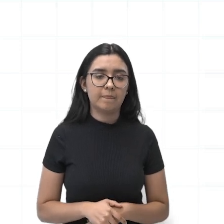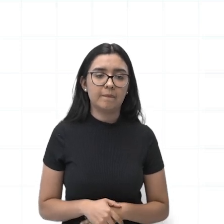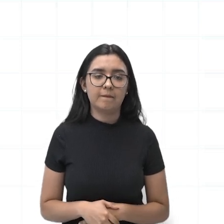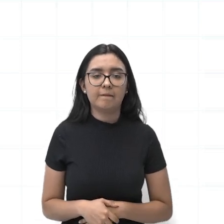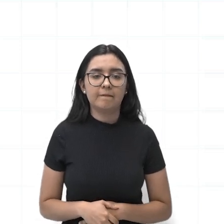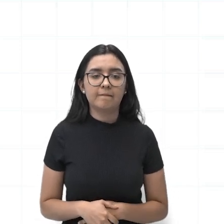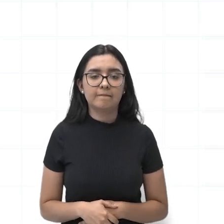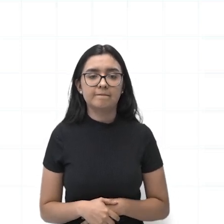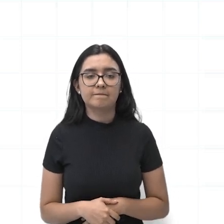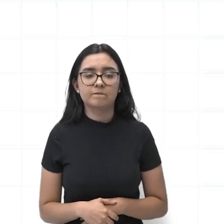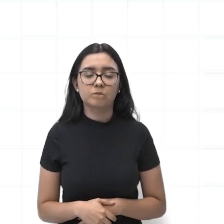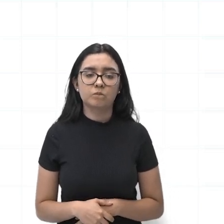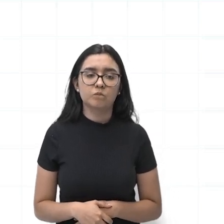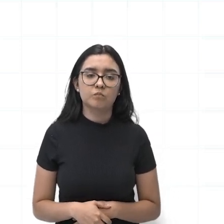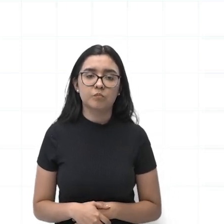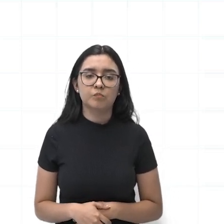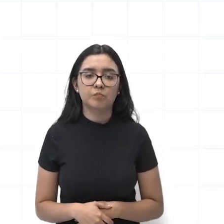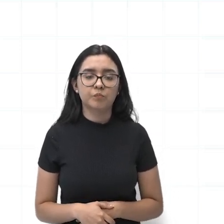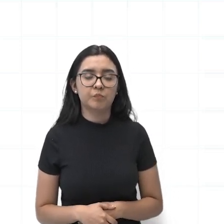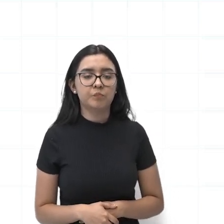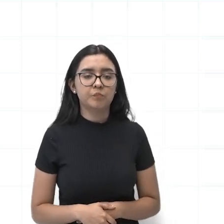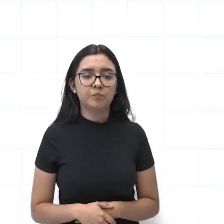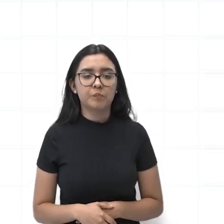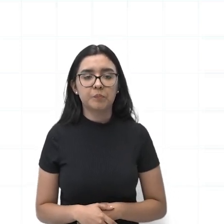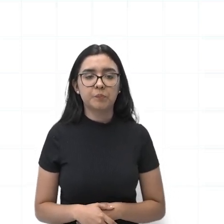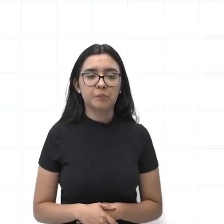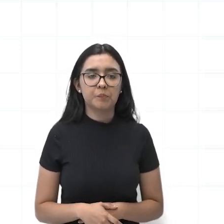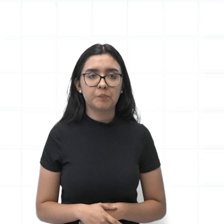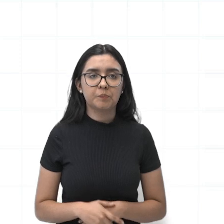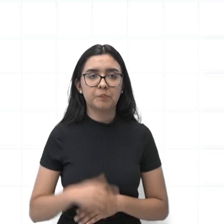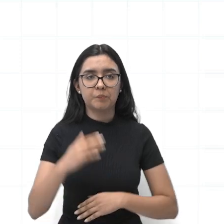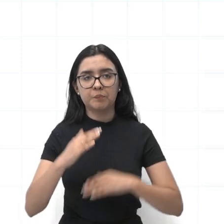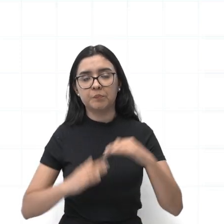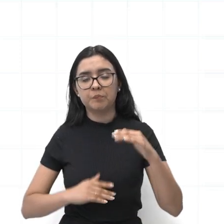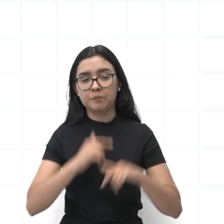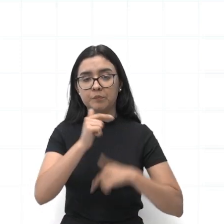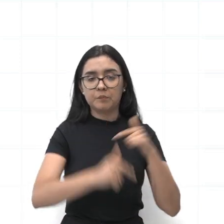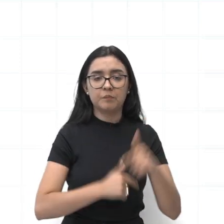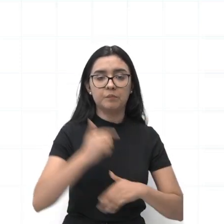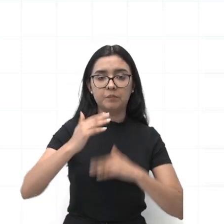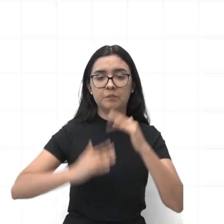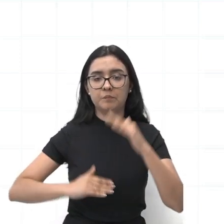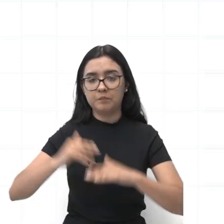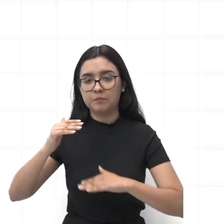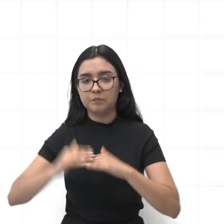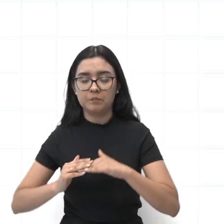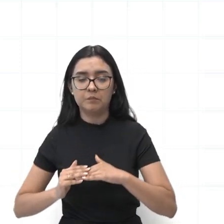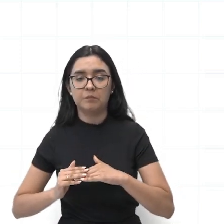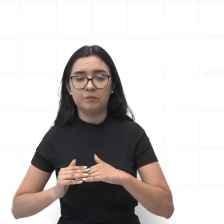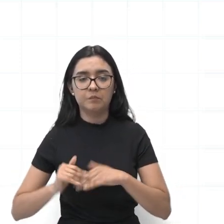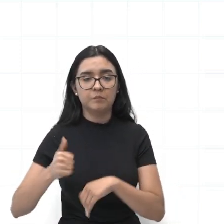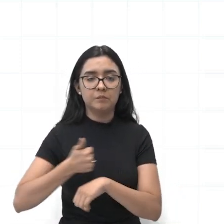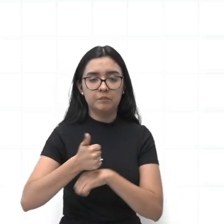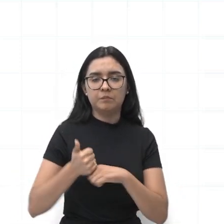coisa. Jobs, profession, occupations.